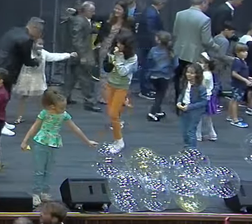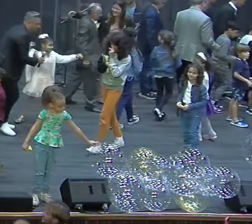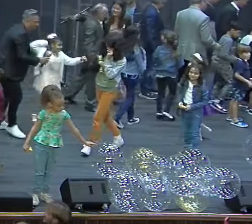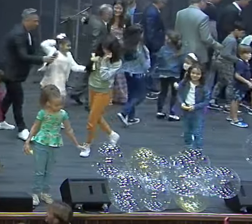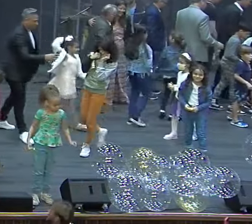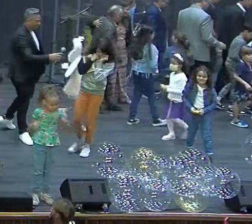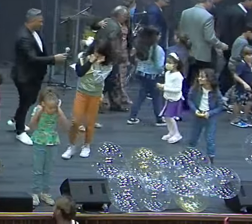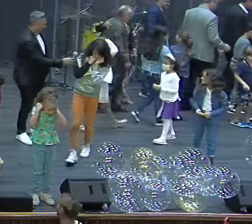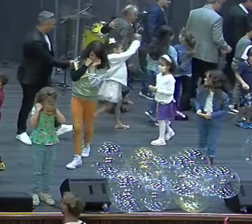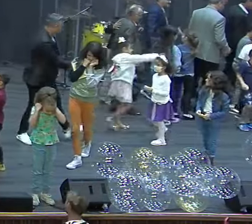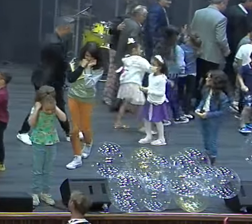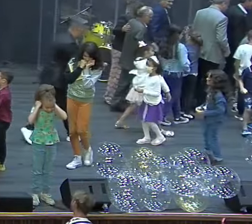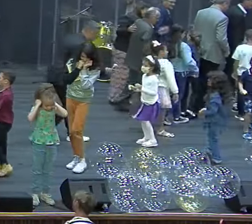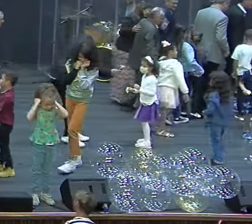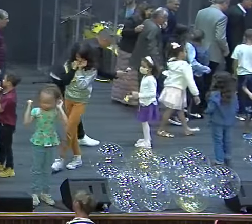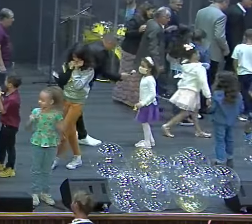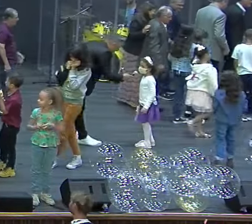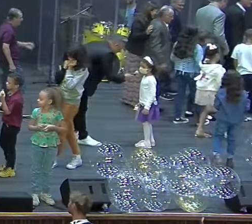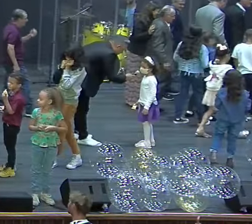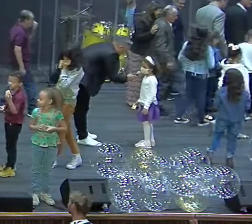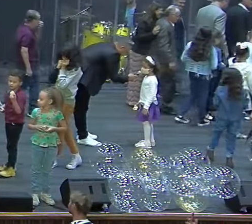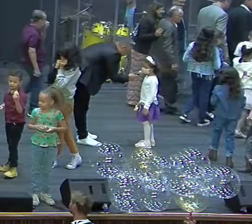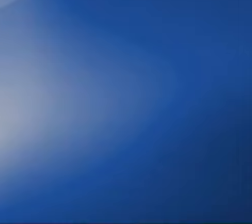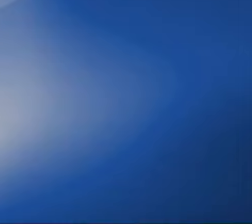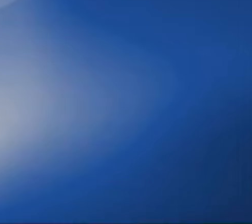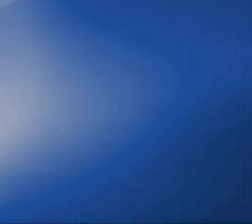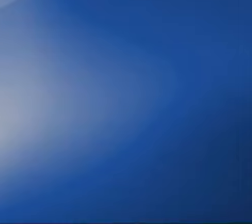aleluia aleluia glória a Deus